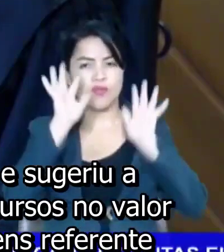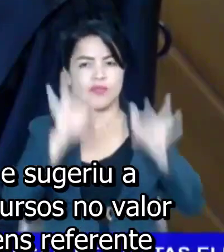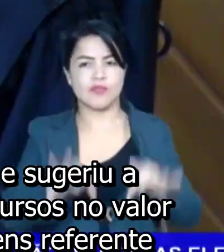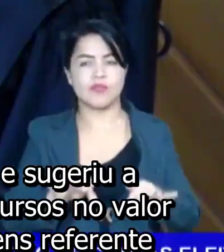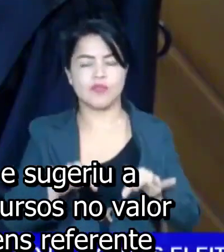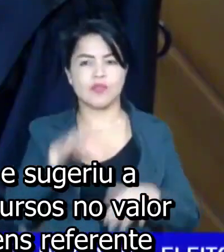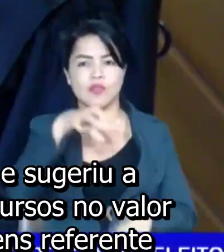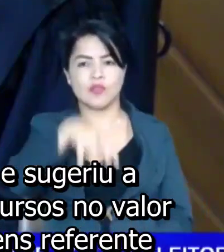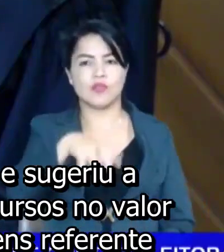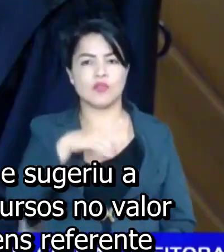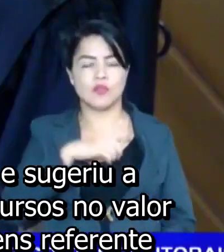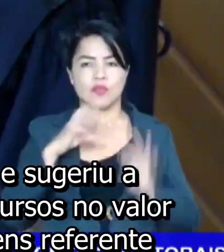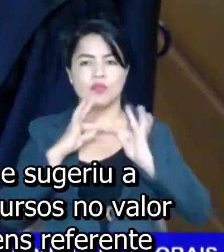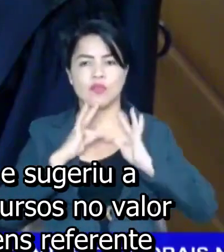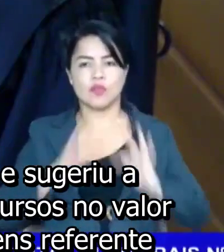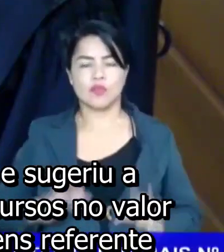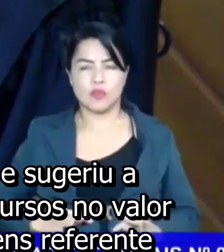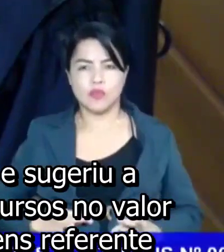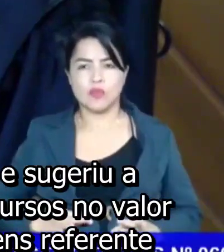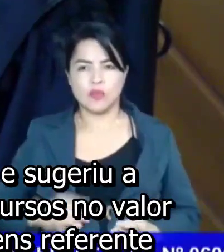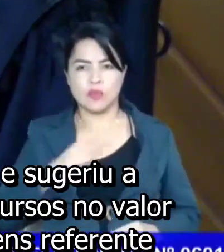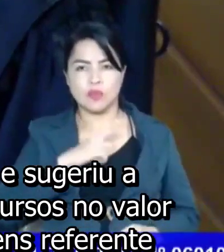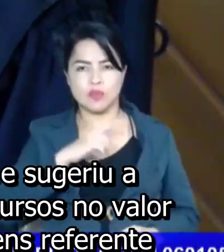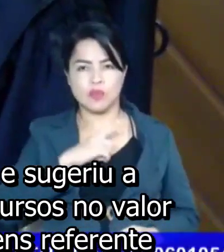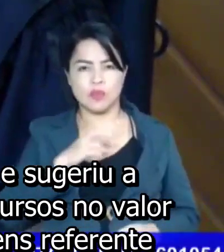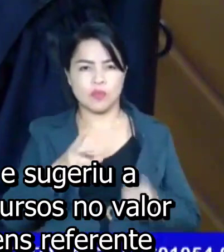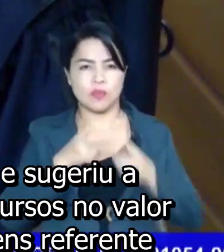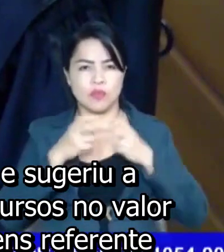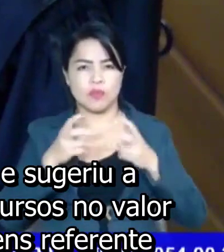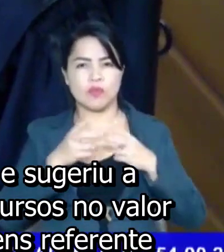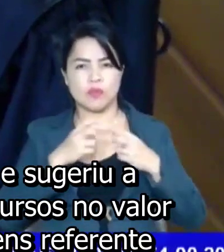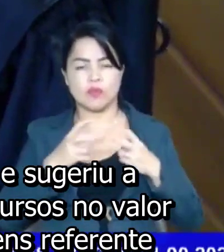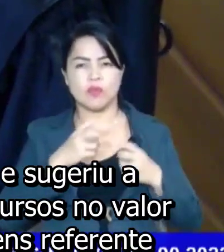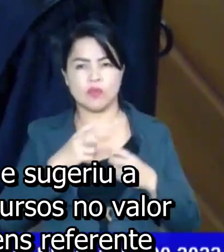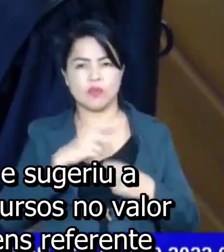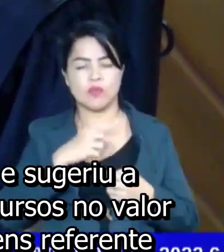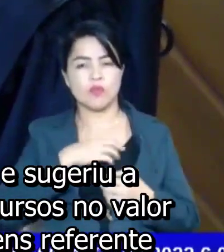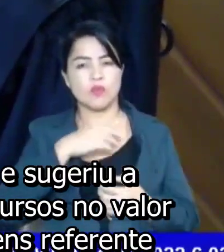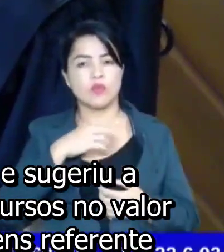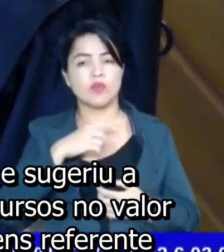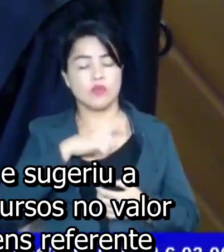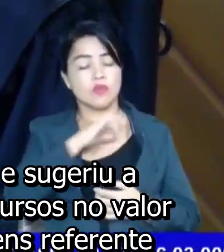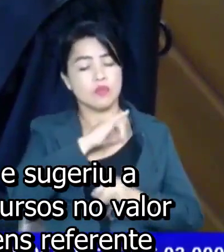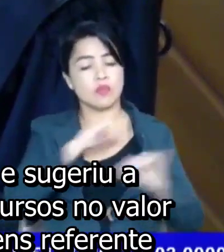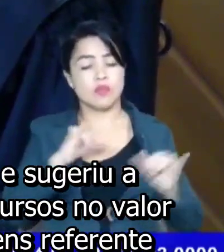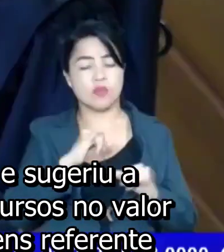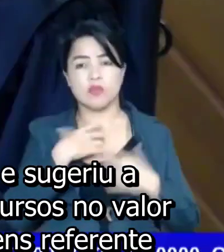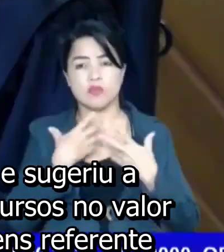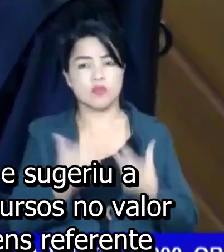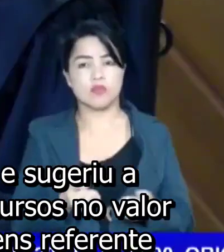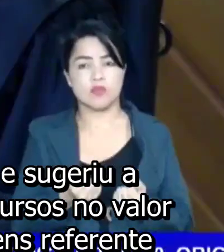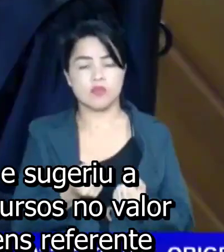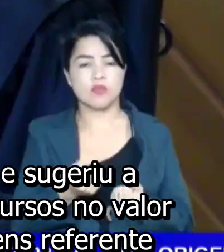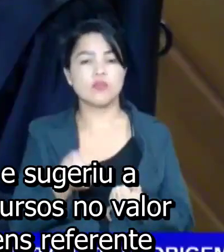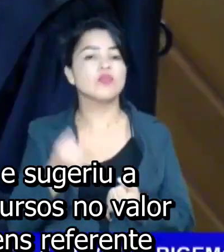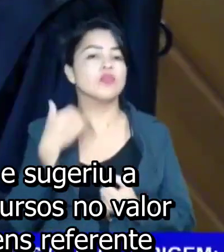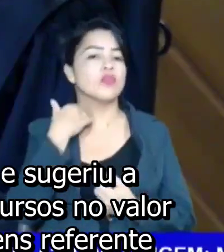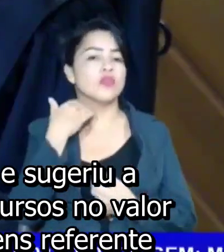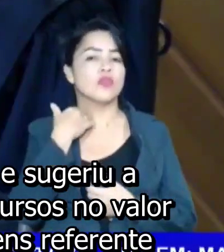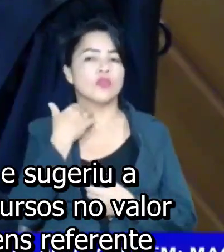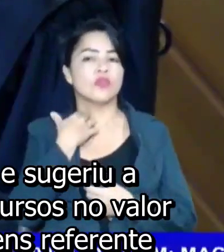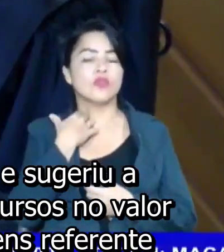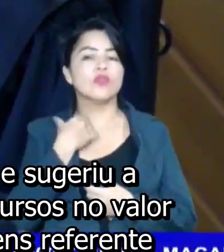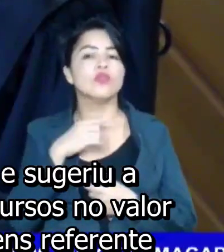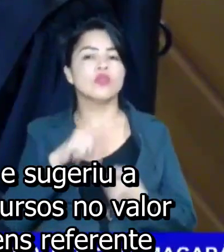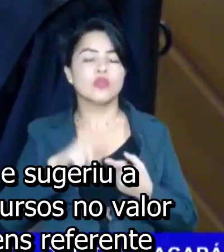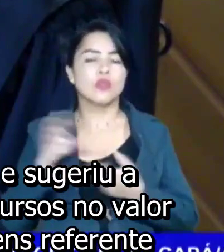conclusivo, a unidade técnica verificou que sugeriu a desaprovação das contas, bem como a devolução dos recursos no